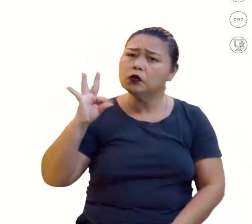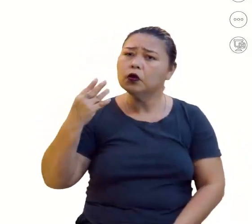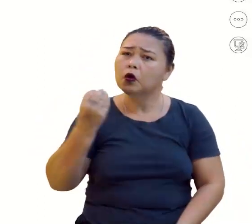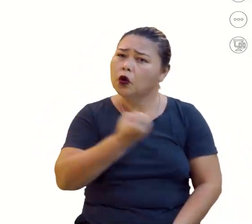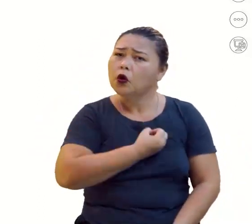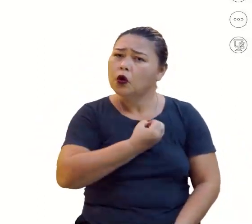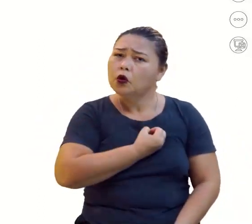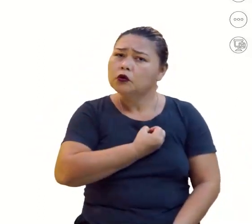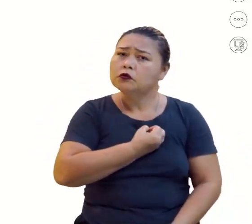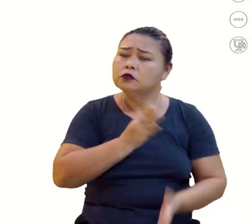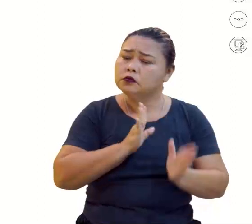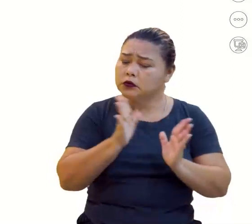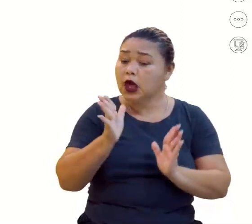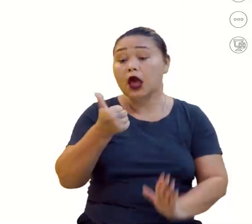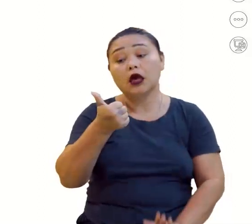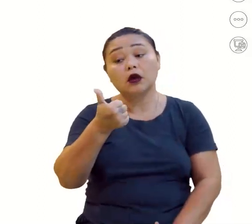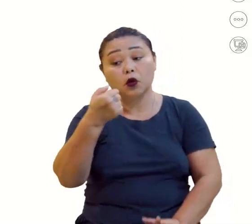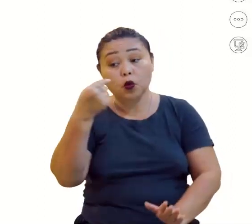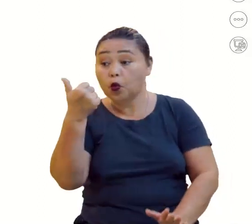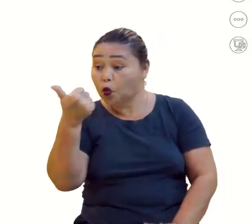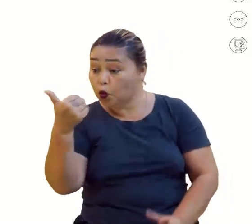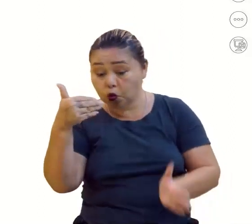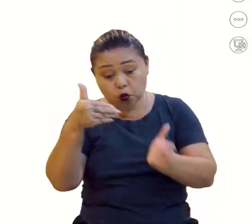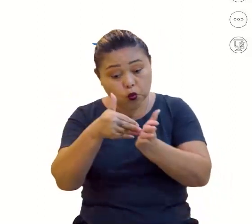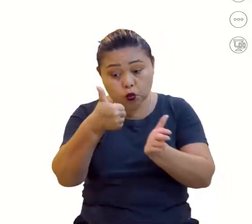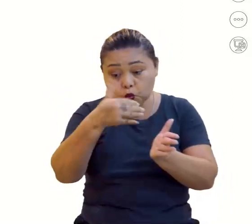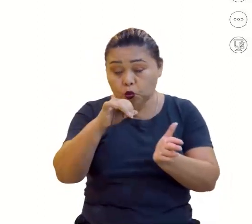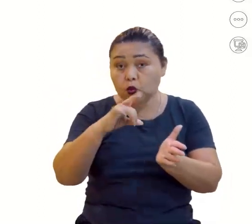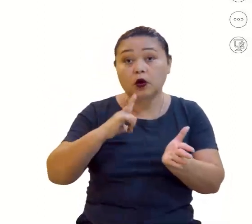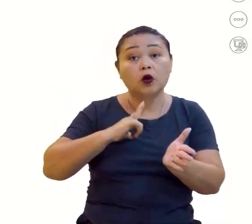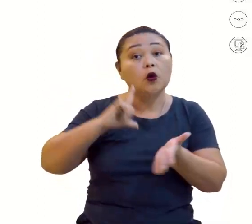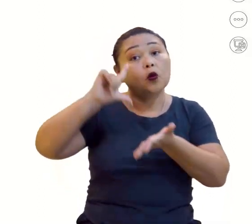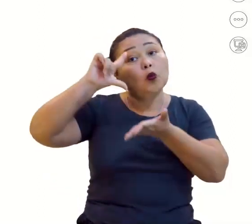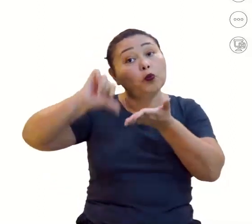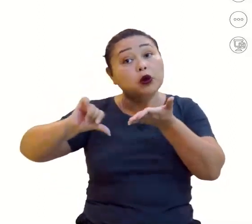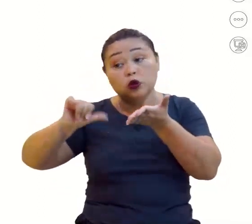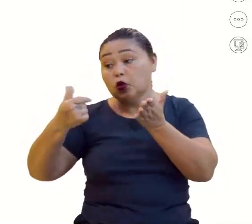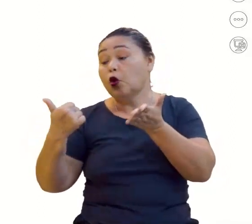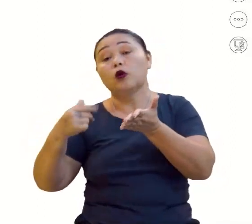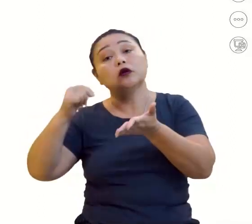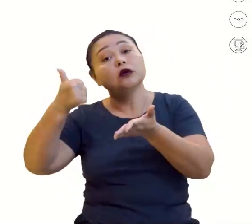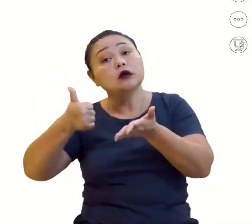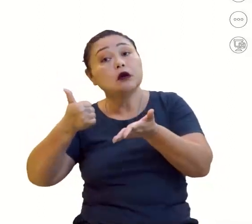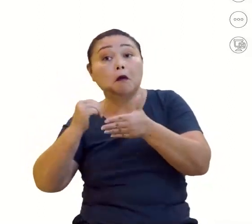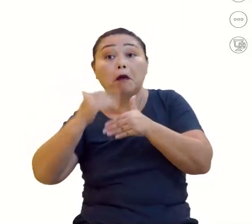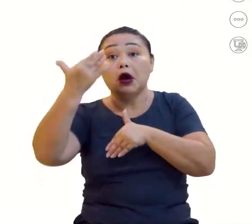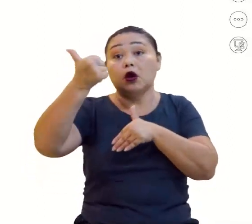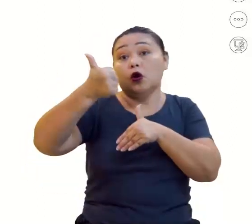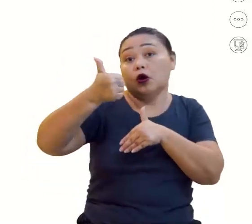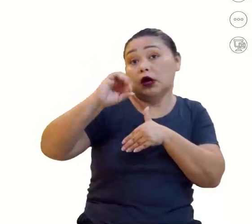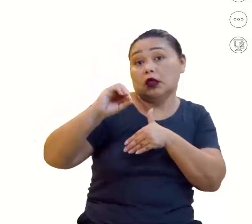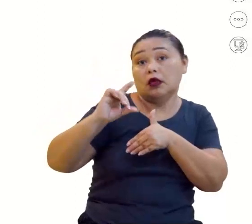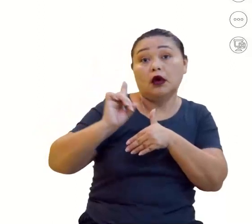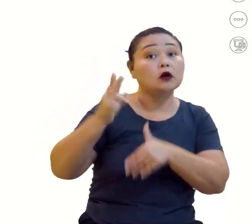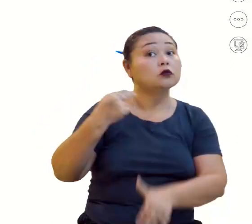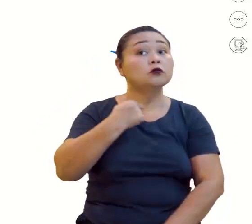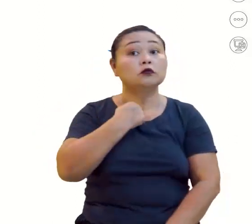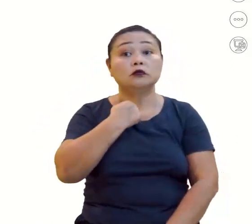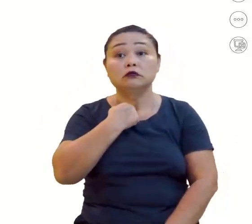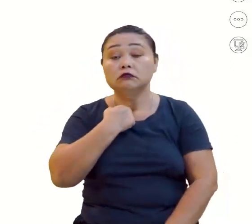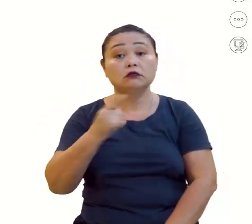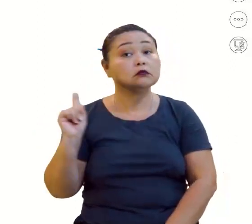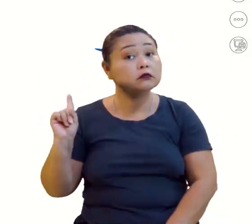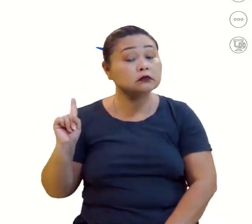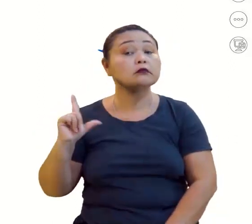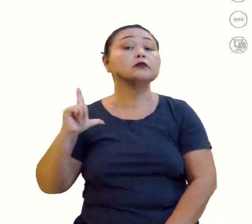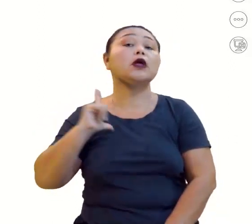que ficar entre 1 e 10? Né? Eu não posso ter um número menor do que 1 e nem maior do que 10. Então, para ter esse detalhe,